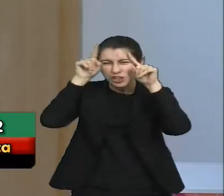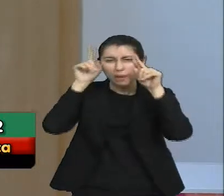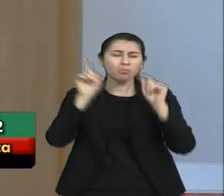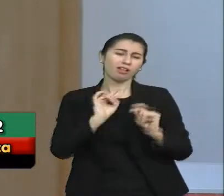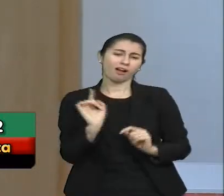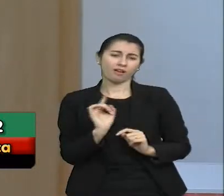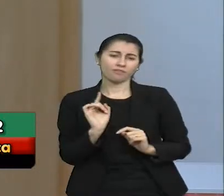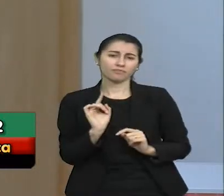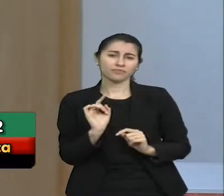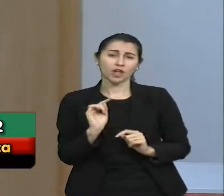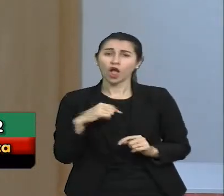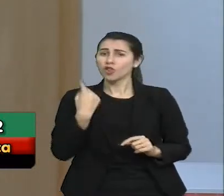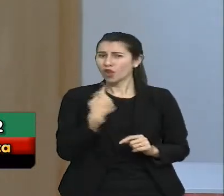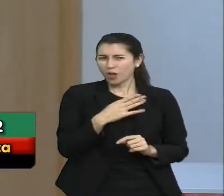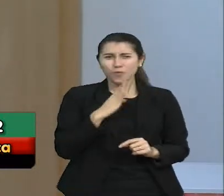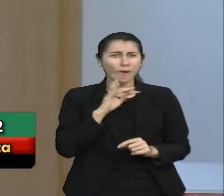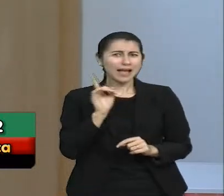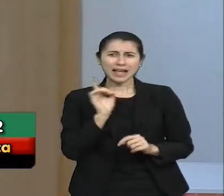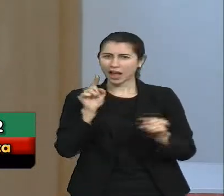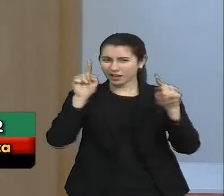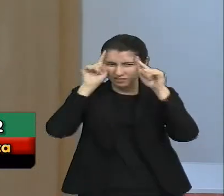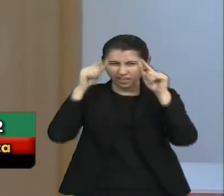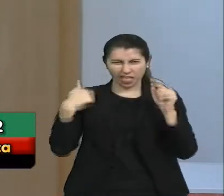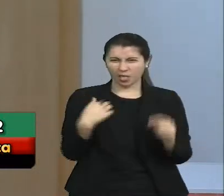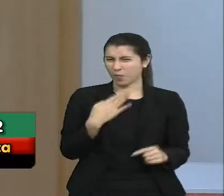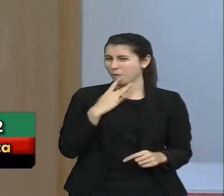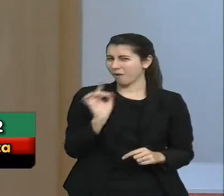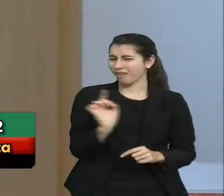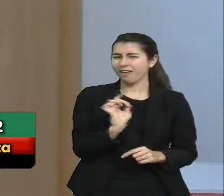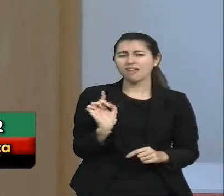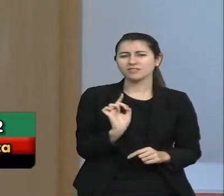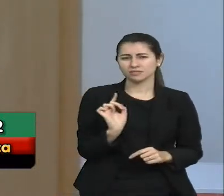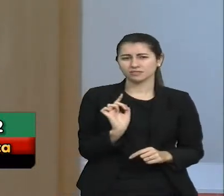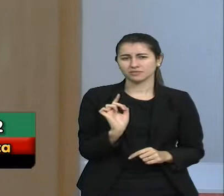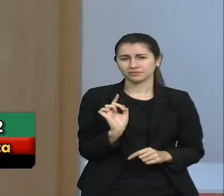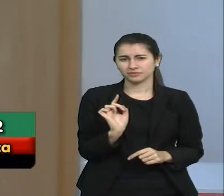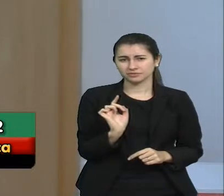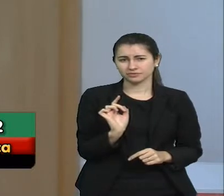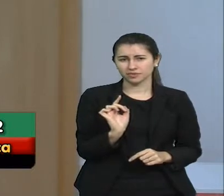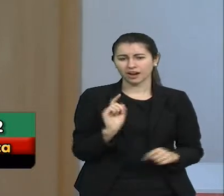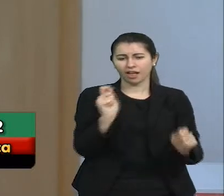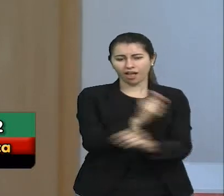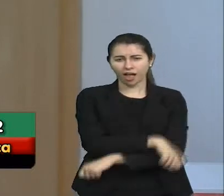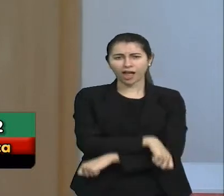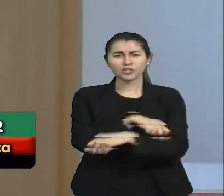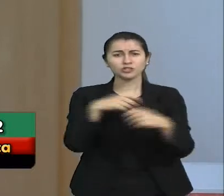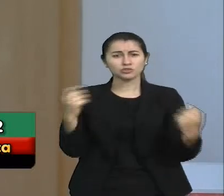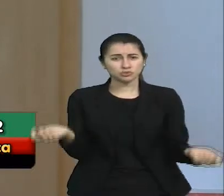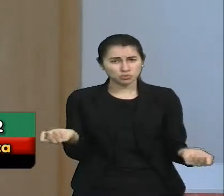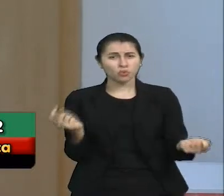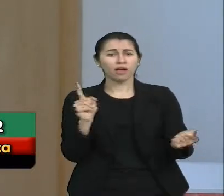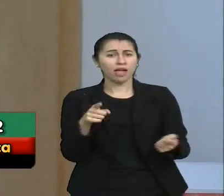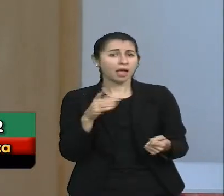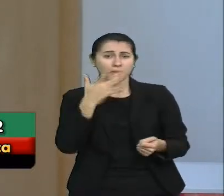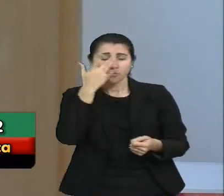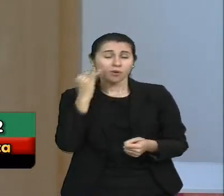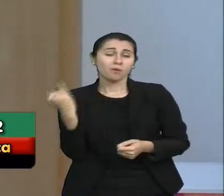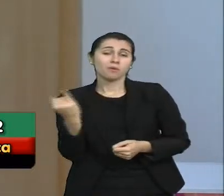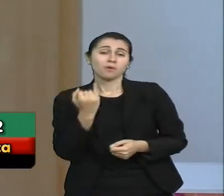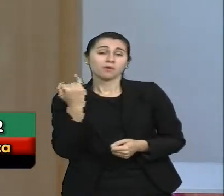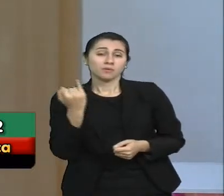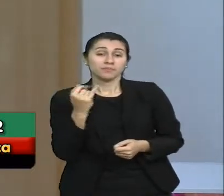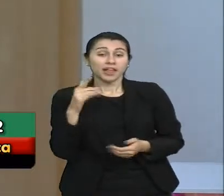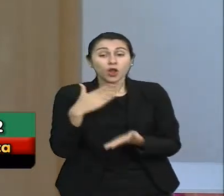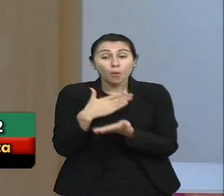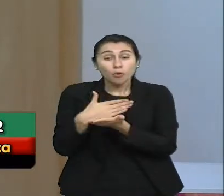não conhecemos o demônio. Eu não conheço. E Exu, para mim, é um orixá primórdio. Na realidade, Exu é o princípio